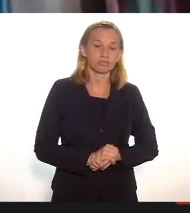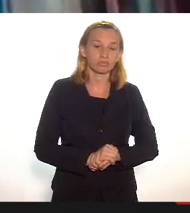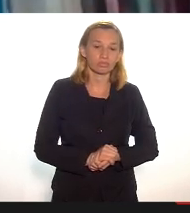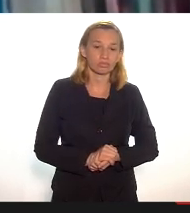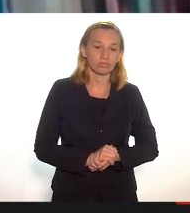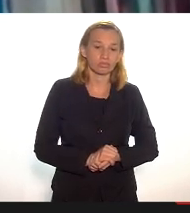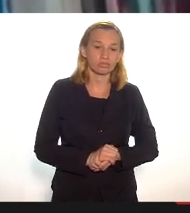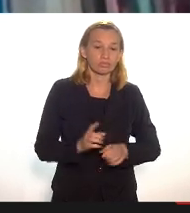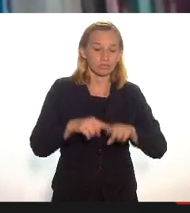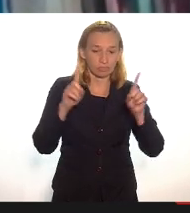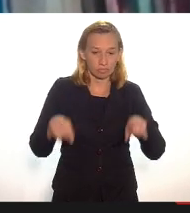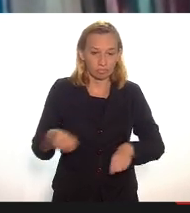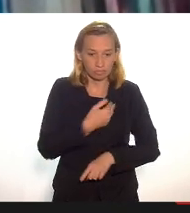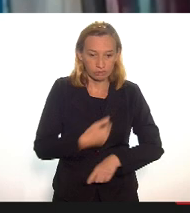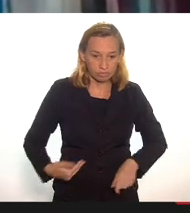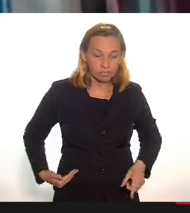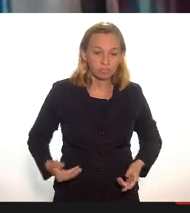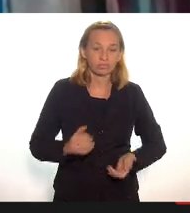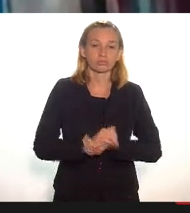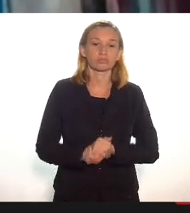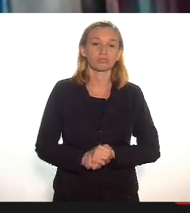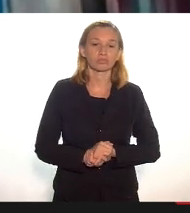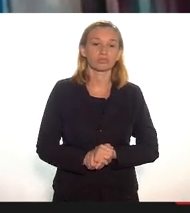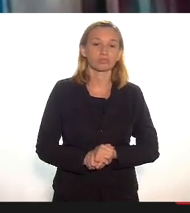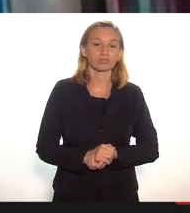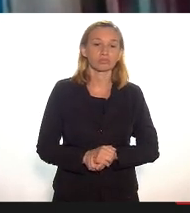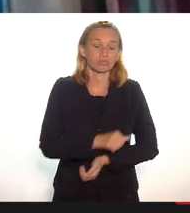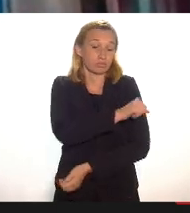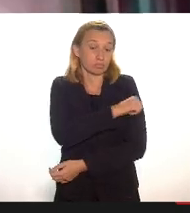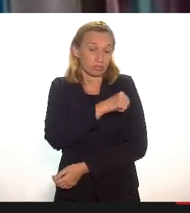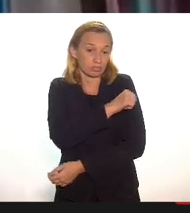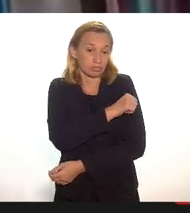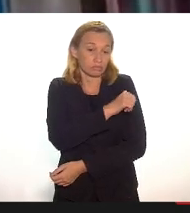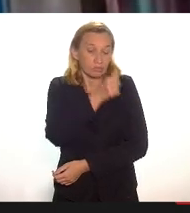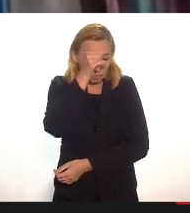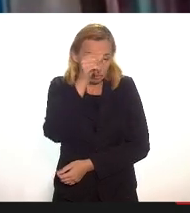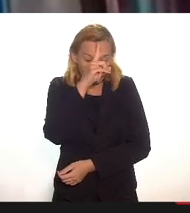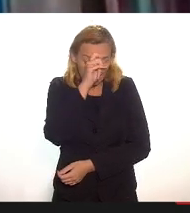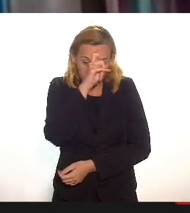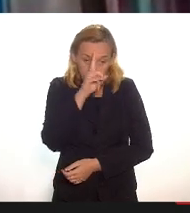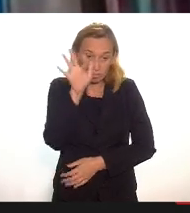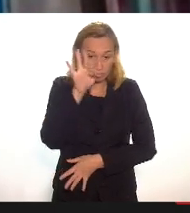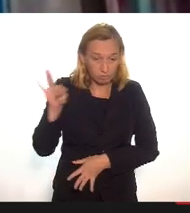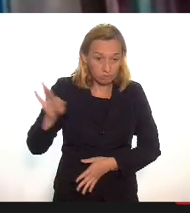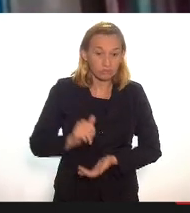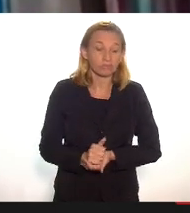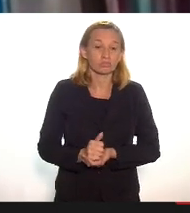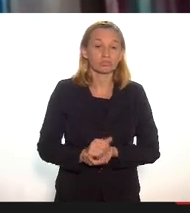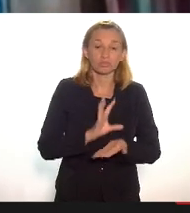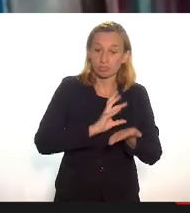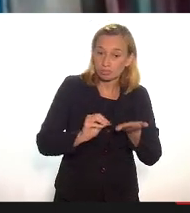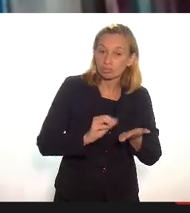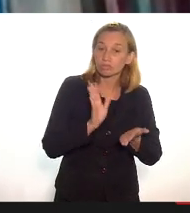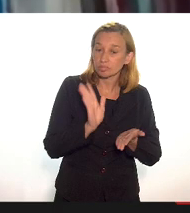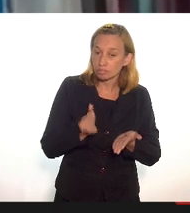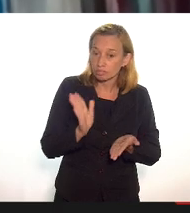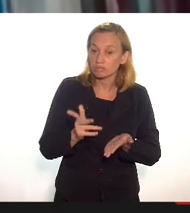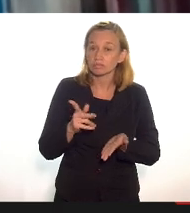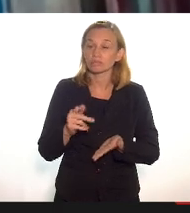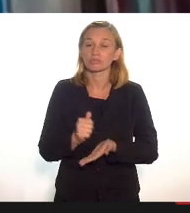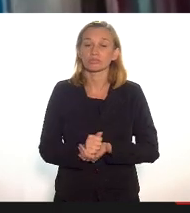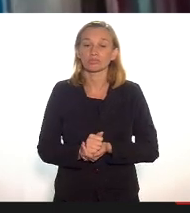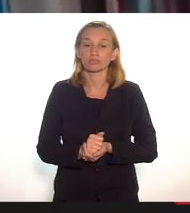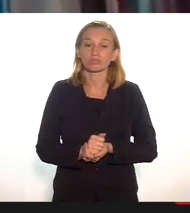do serviço público, em defesa dos hospitais federais. E isso é uma pauta que nós também, né, estamos